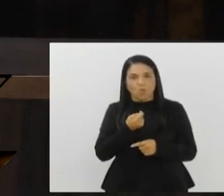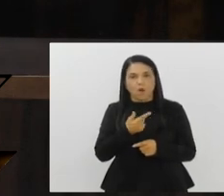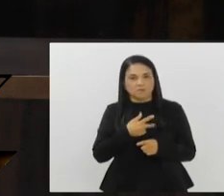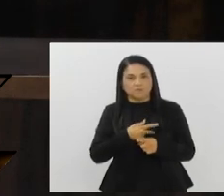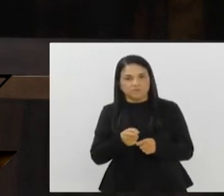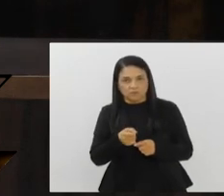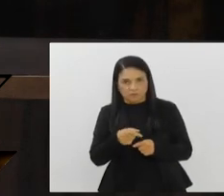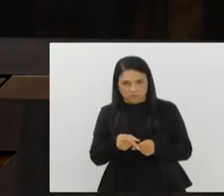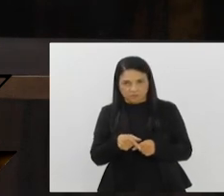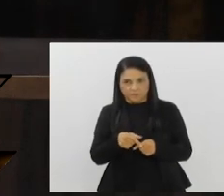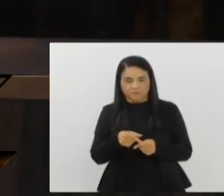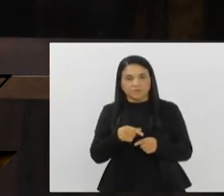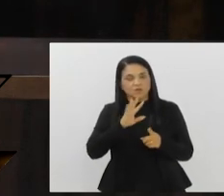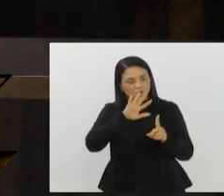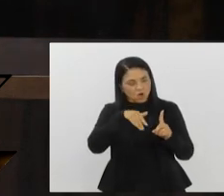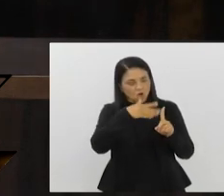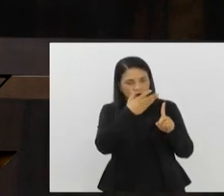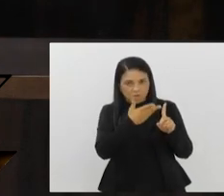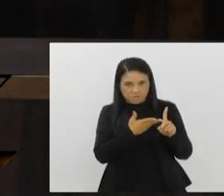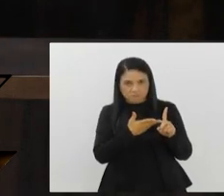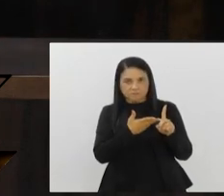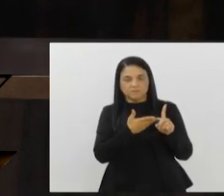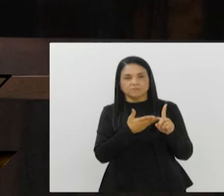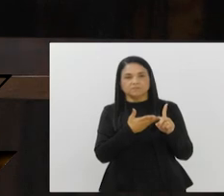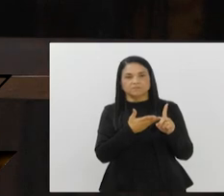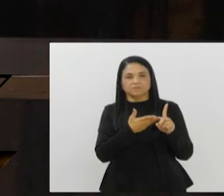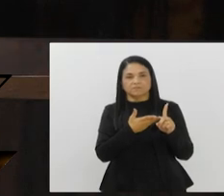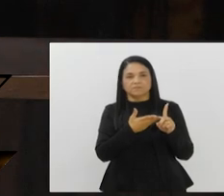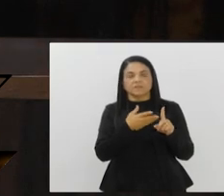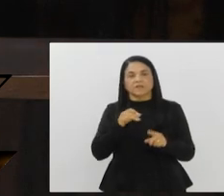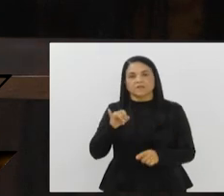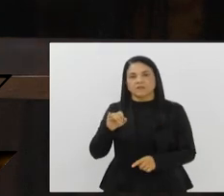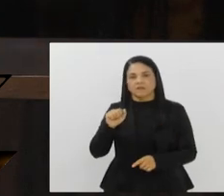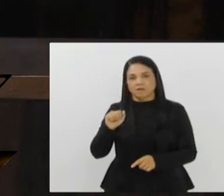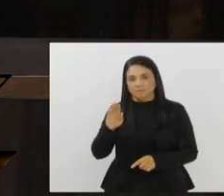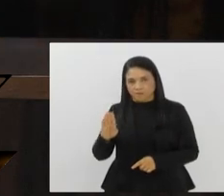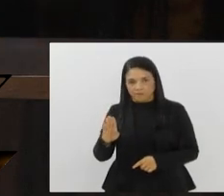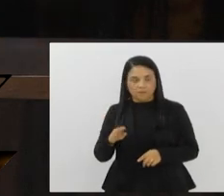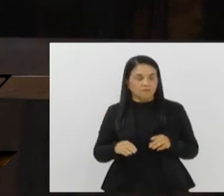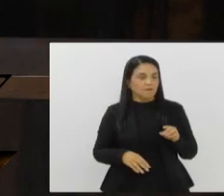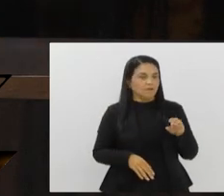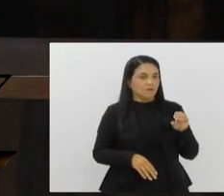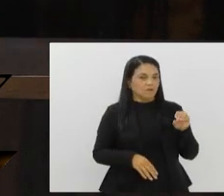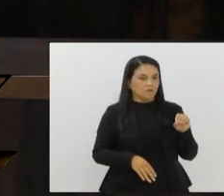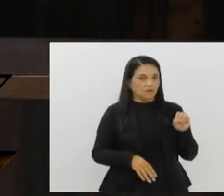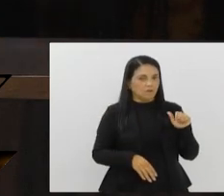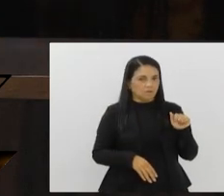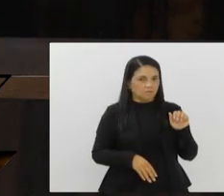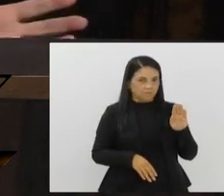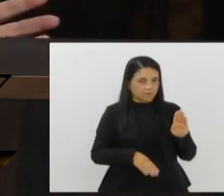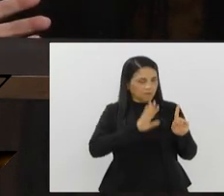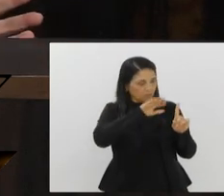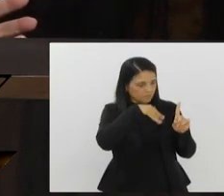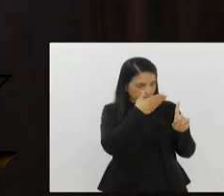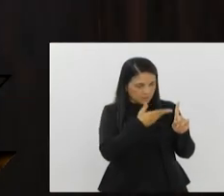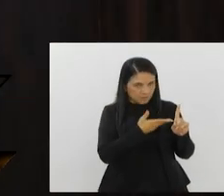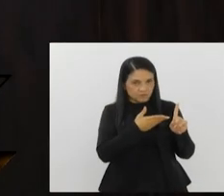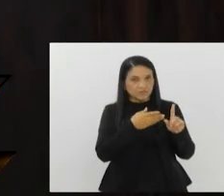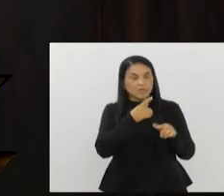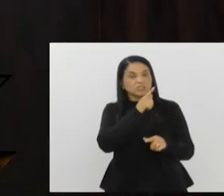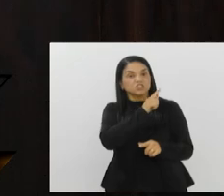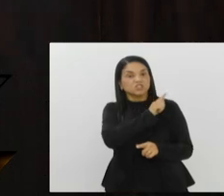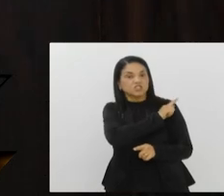eu queria fazer essa homenagem também extensiva ao iab e a OAB pelas vossas gestões